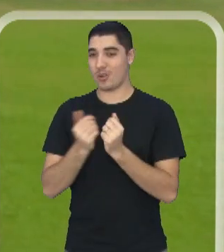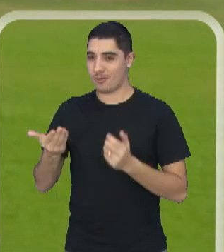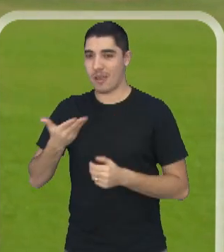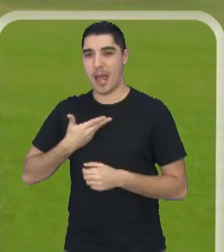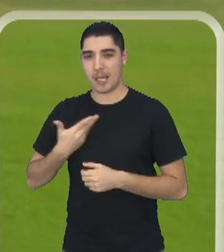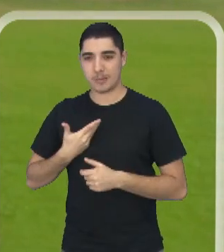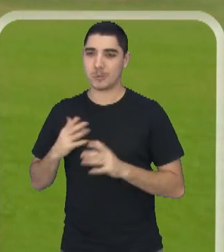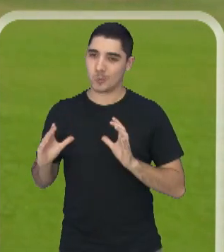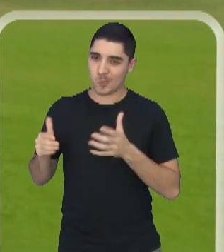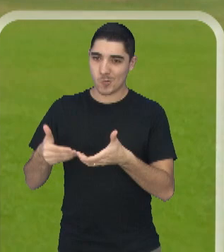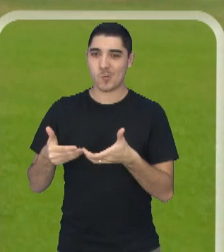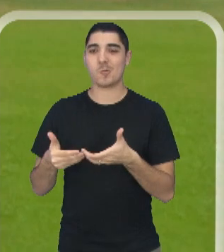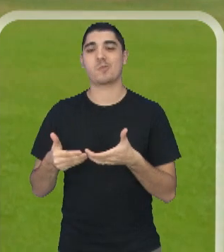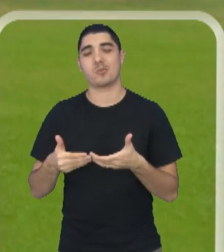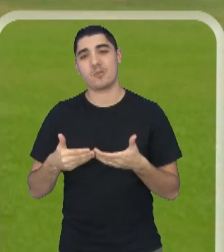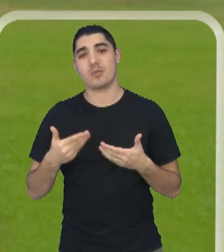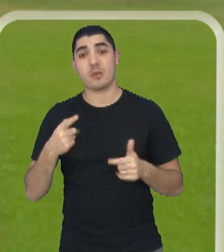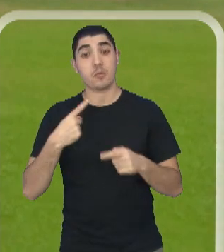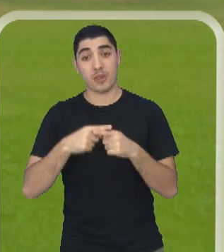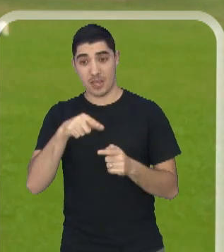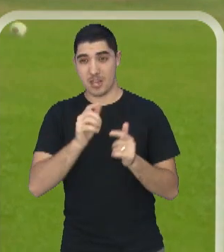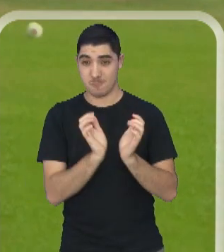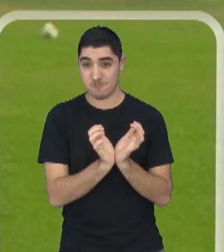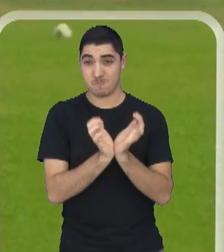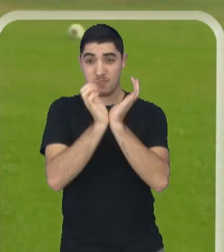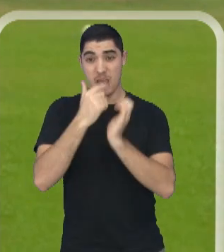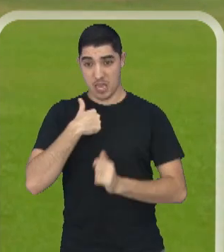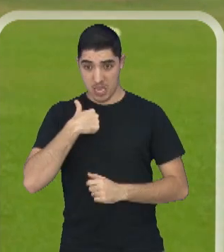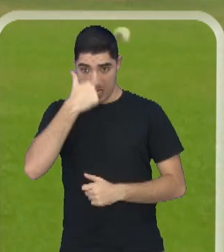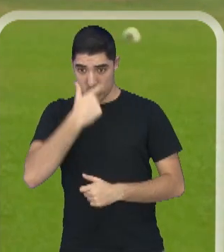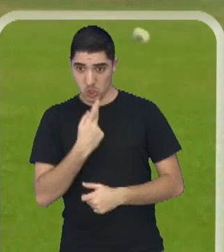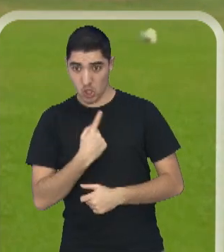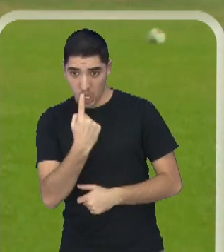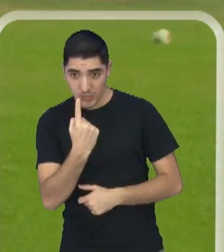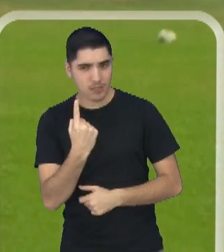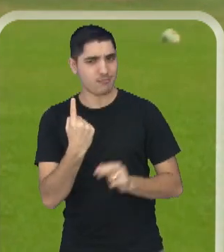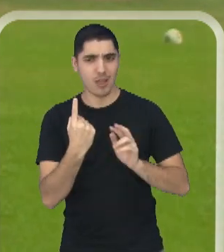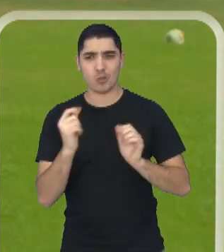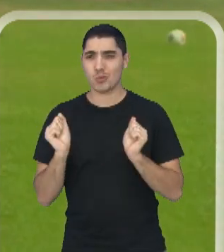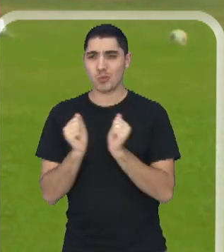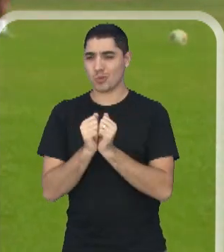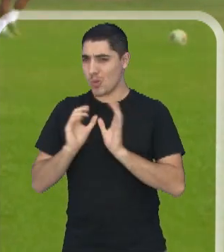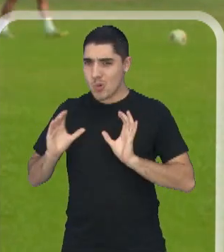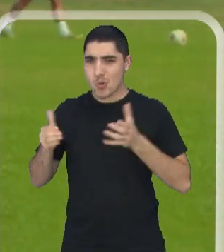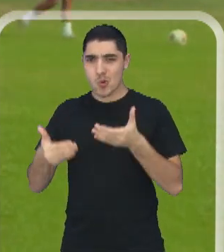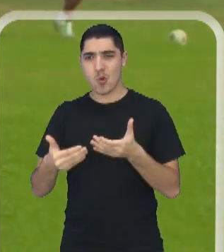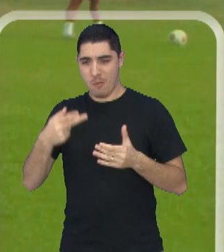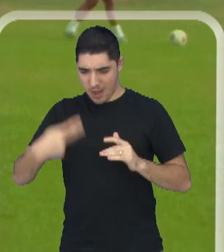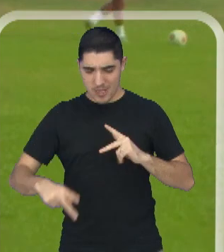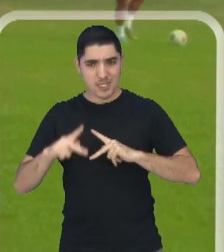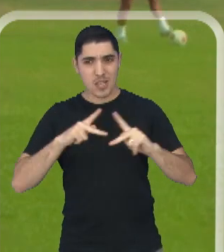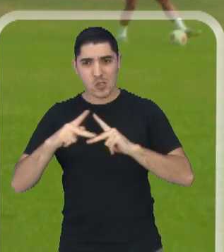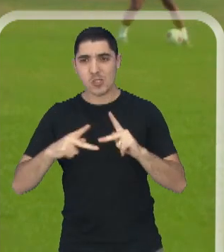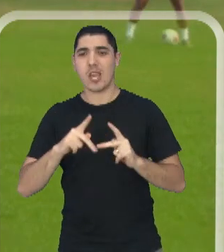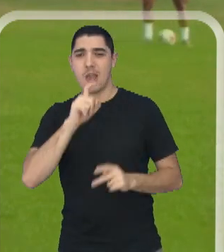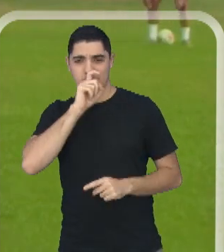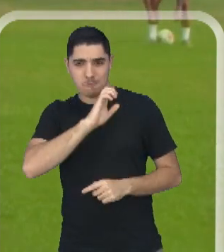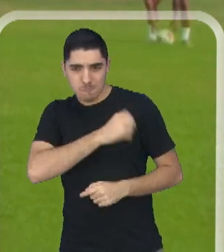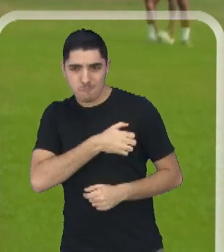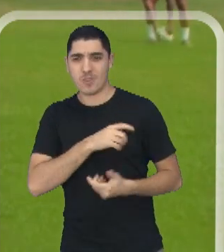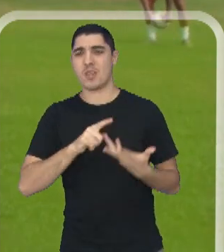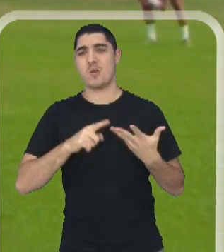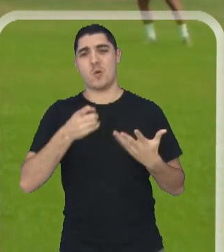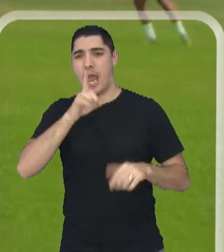sempre, quando eu vou estar erguendo essa taça lá, não vai ser eu, mas vai ser todos os meus companheiros, os torcedores, a cidade, o clube, né, a diretoria, a